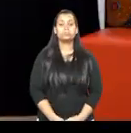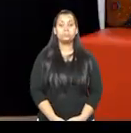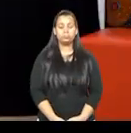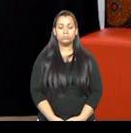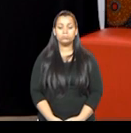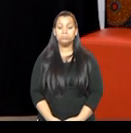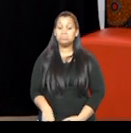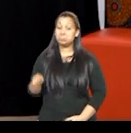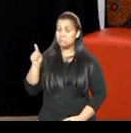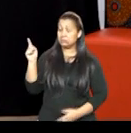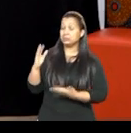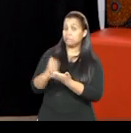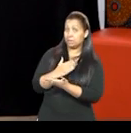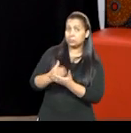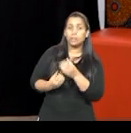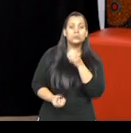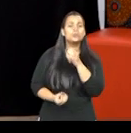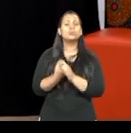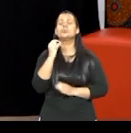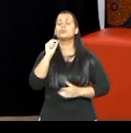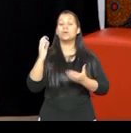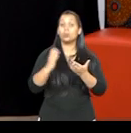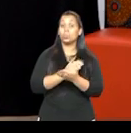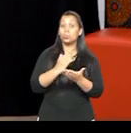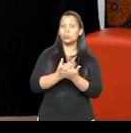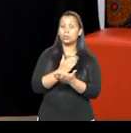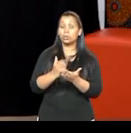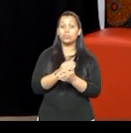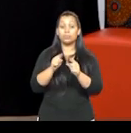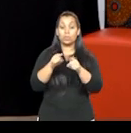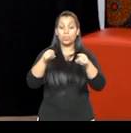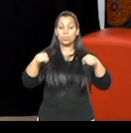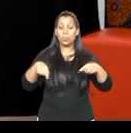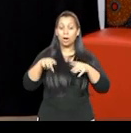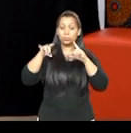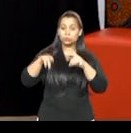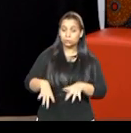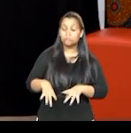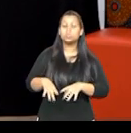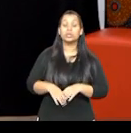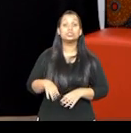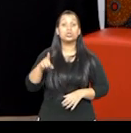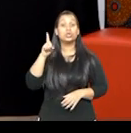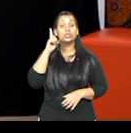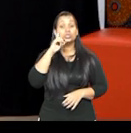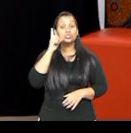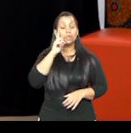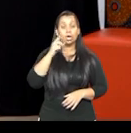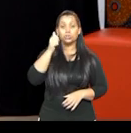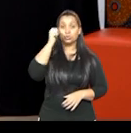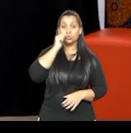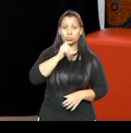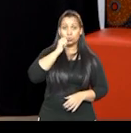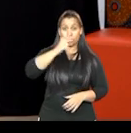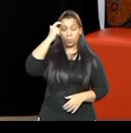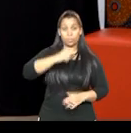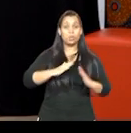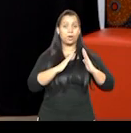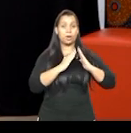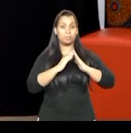Um desses cadernos deu origem ao livro Quarto de Despejo, Diário de uma Favelada. Ele foi publicado